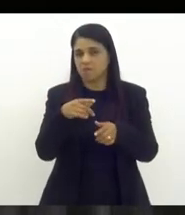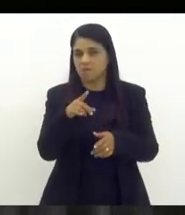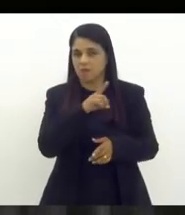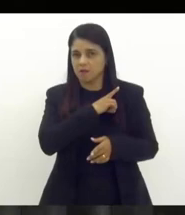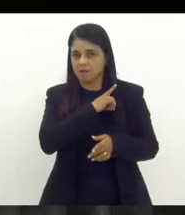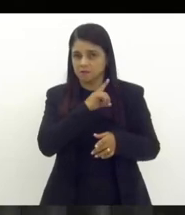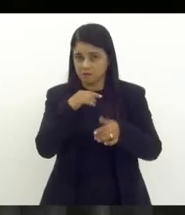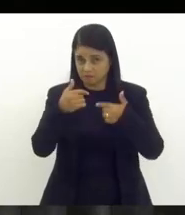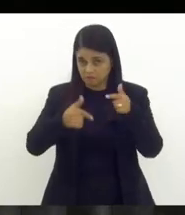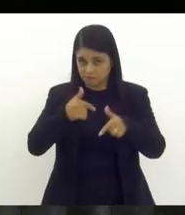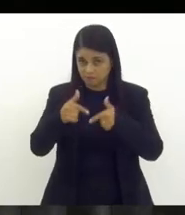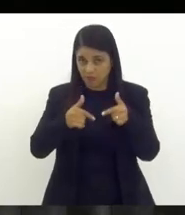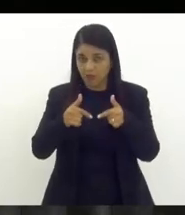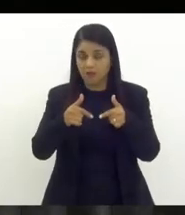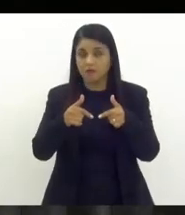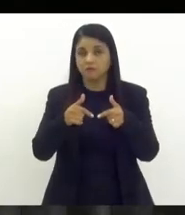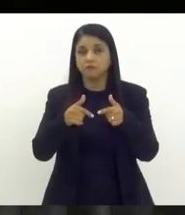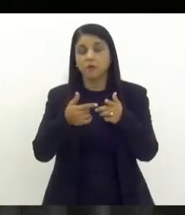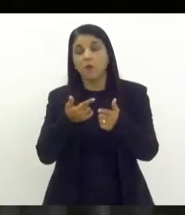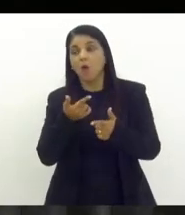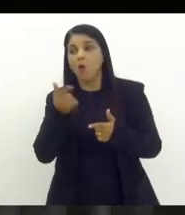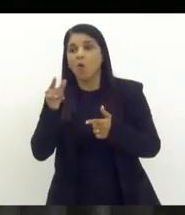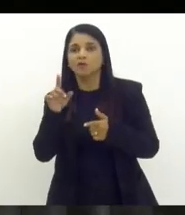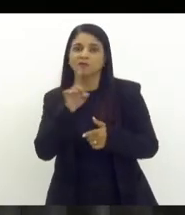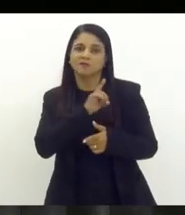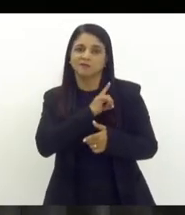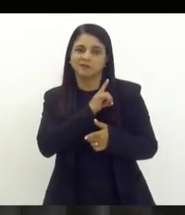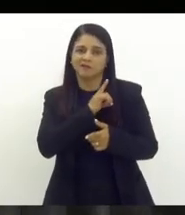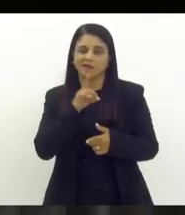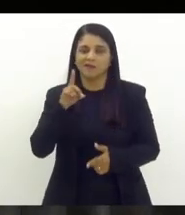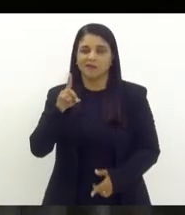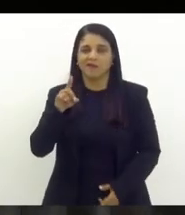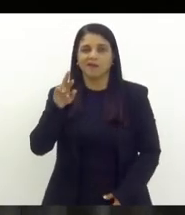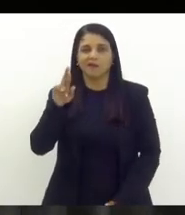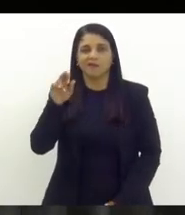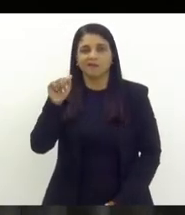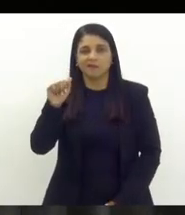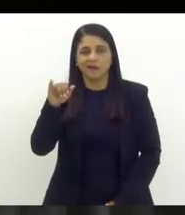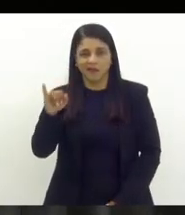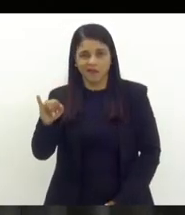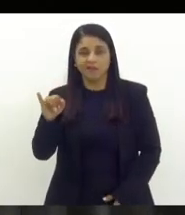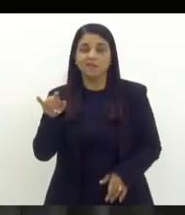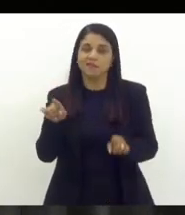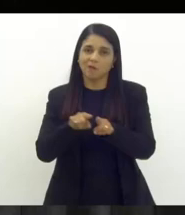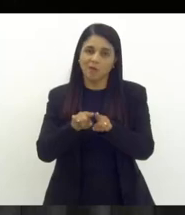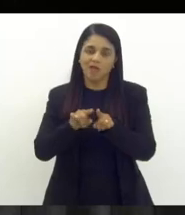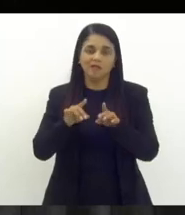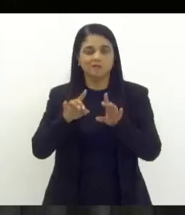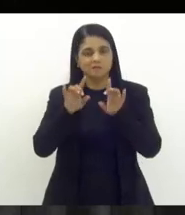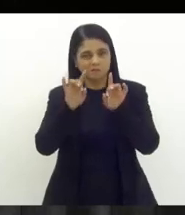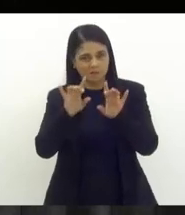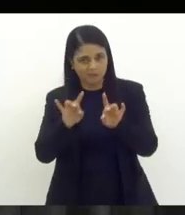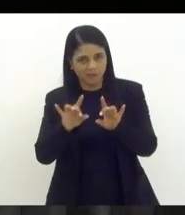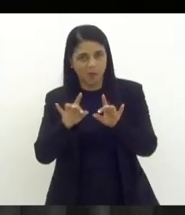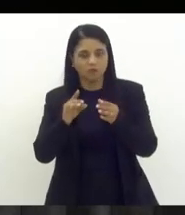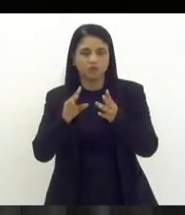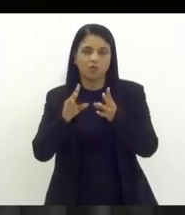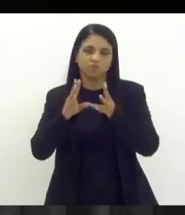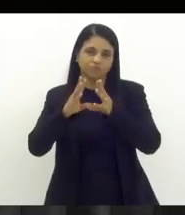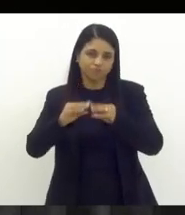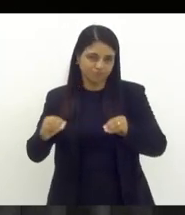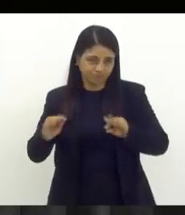era equipe que fazia parte de uma outra delegacia que não existe mais que é a Dr que também era uma especializada e nós